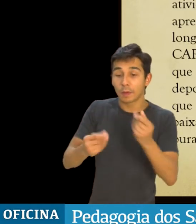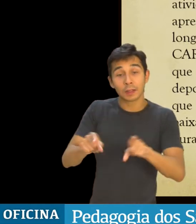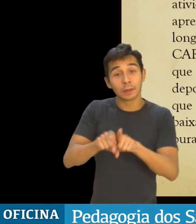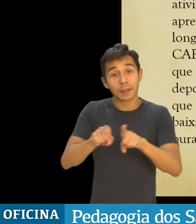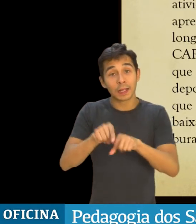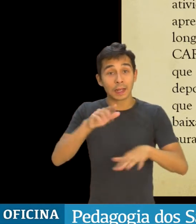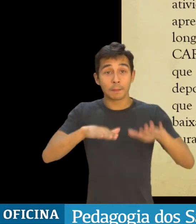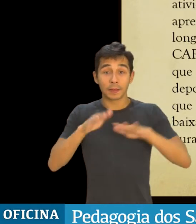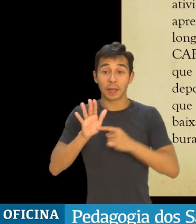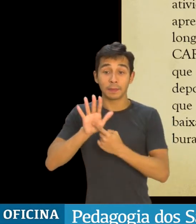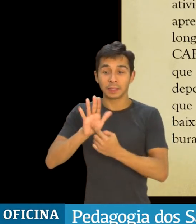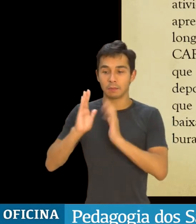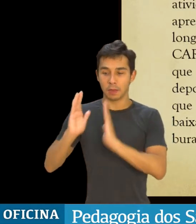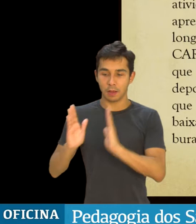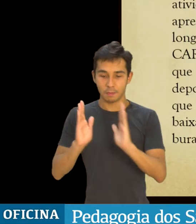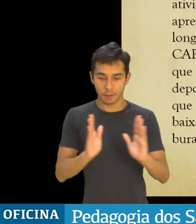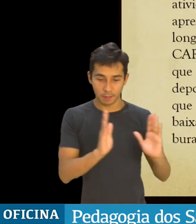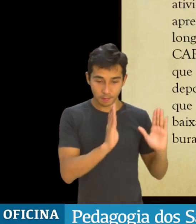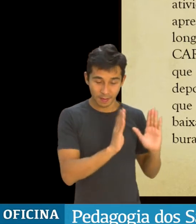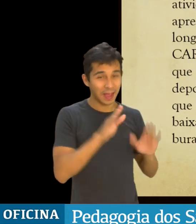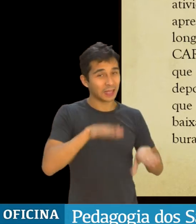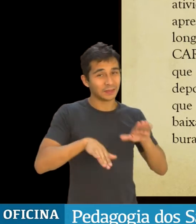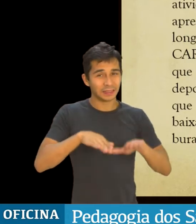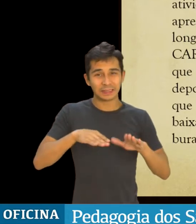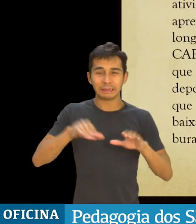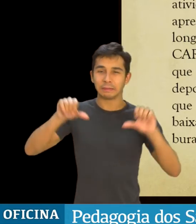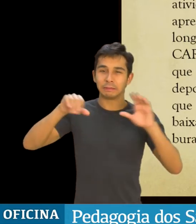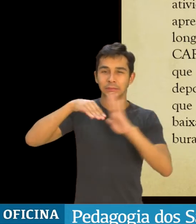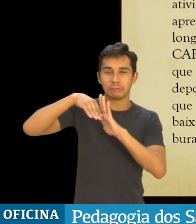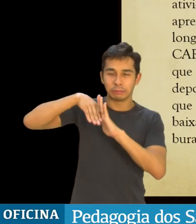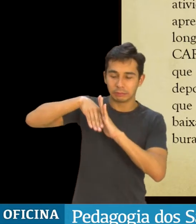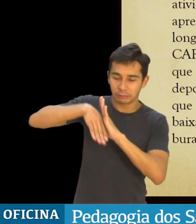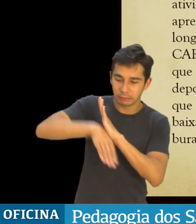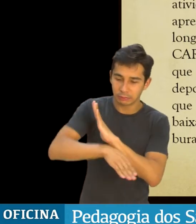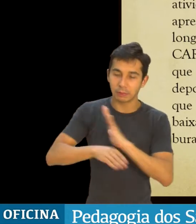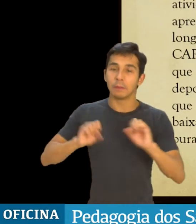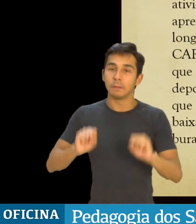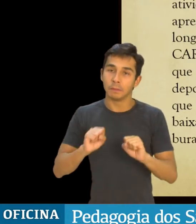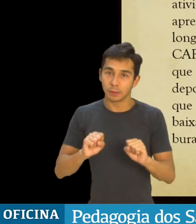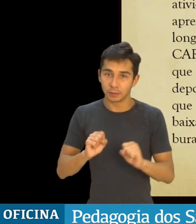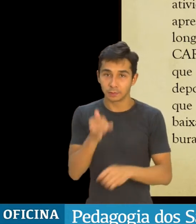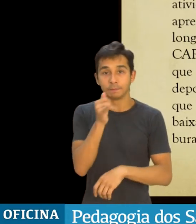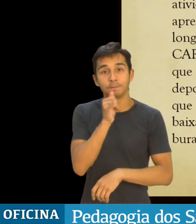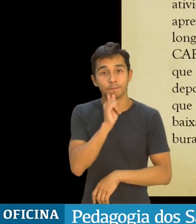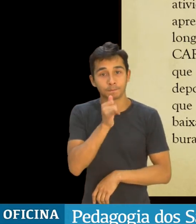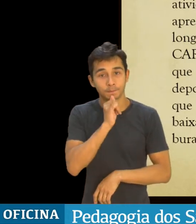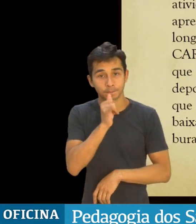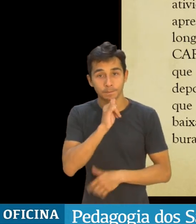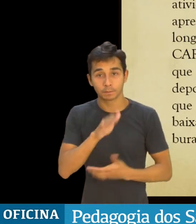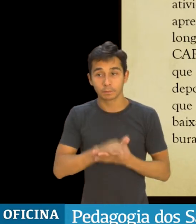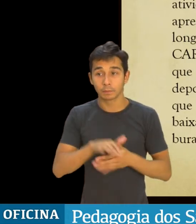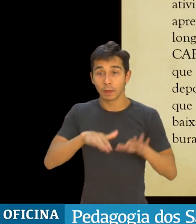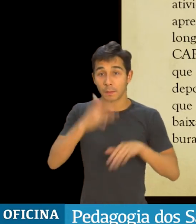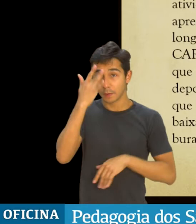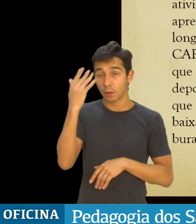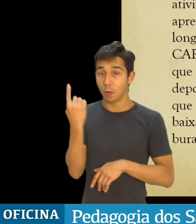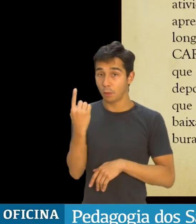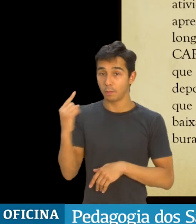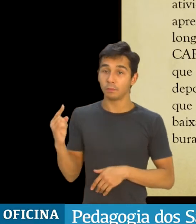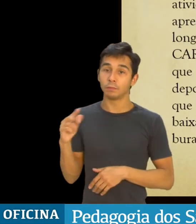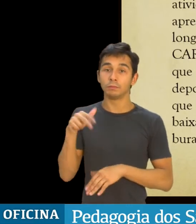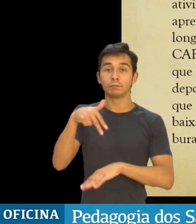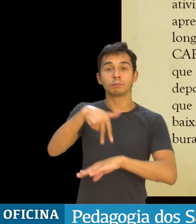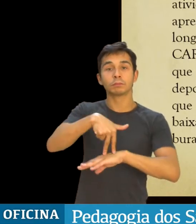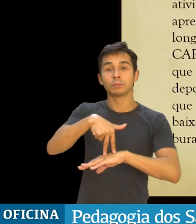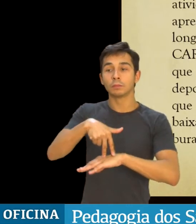pode ter uma queda, né? No sentido de que vai uma pessoa que ela lê um poema, ela tem uma